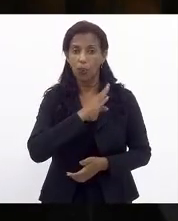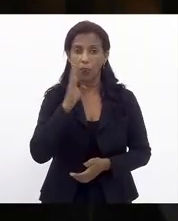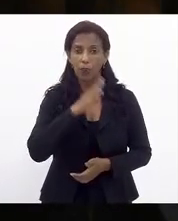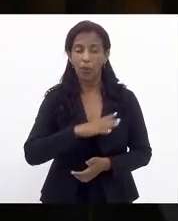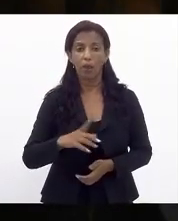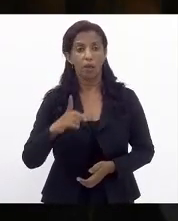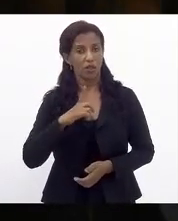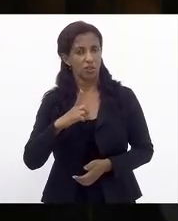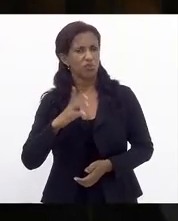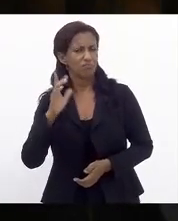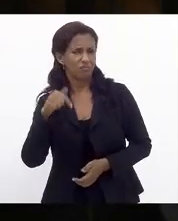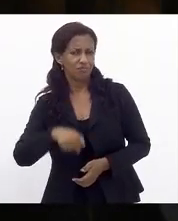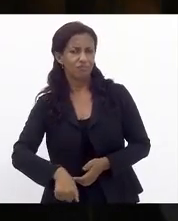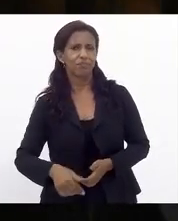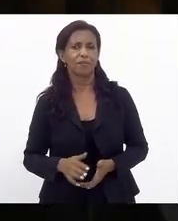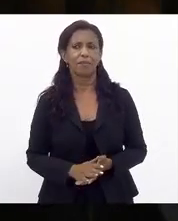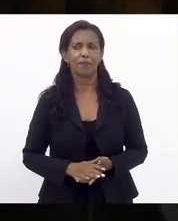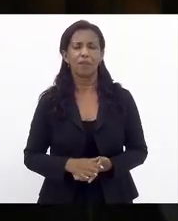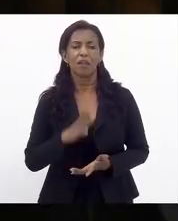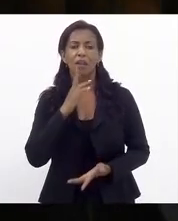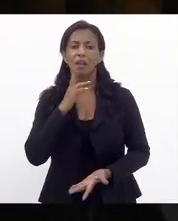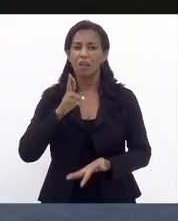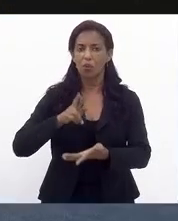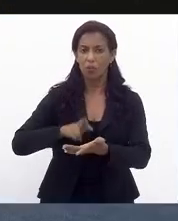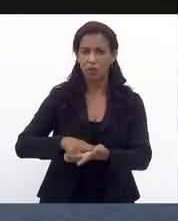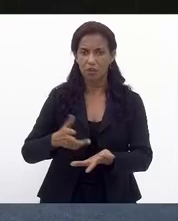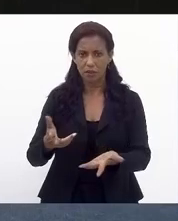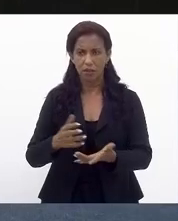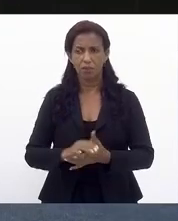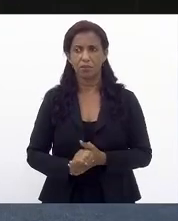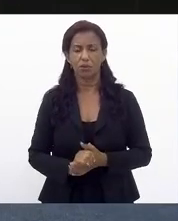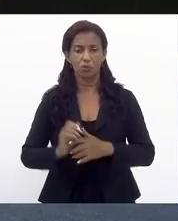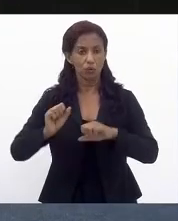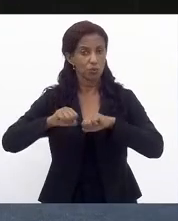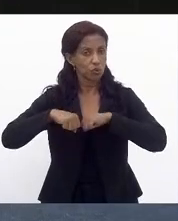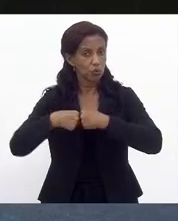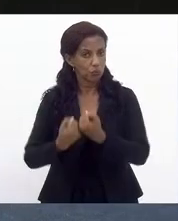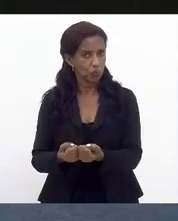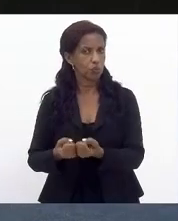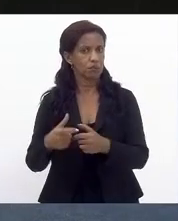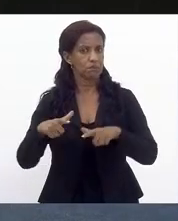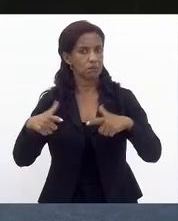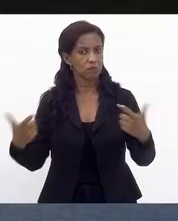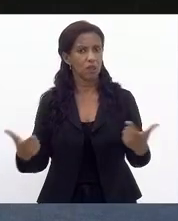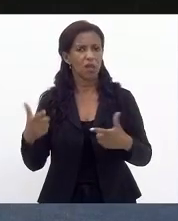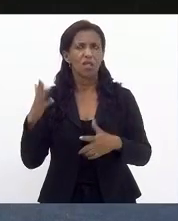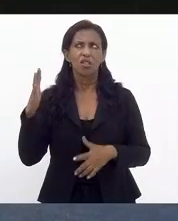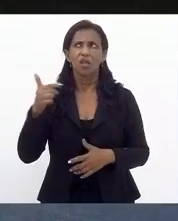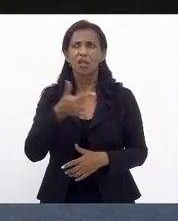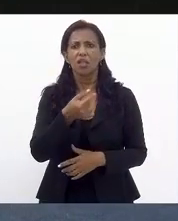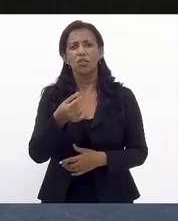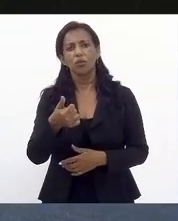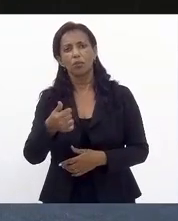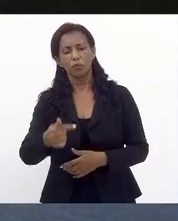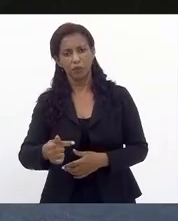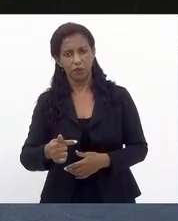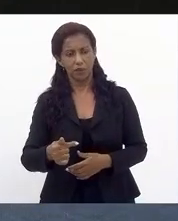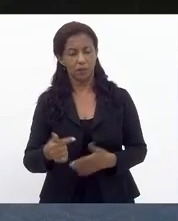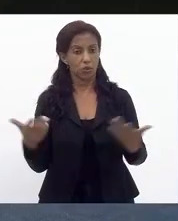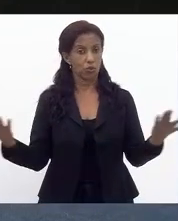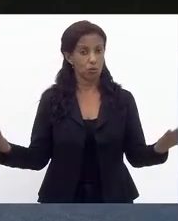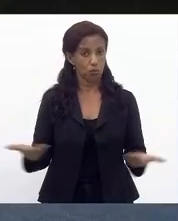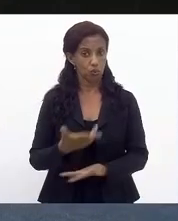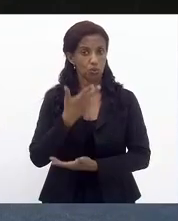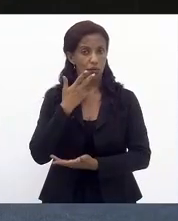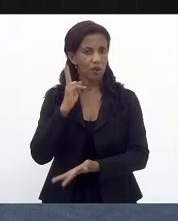a gente tem feito aqui é reconhecido o esforço grande já desde 17 e